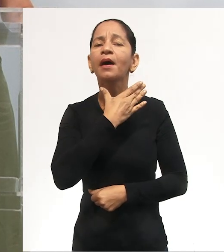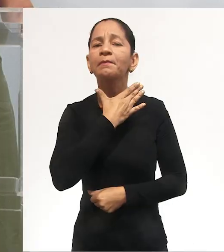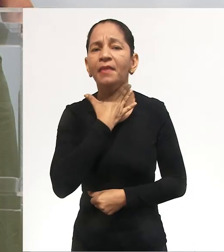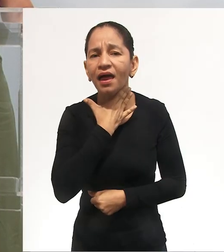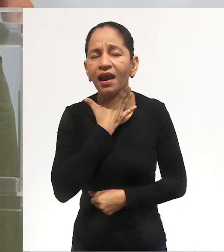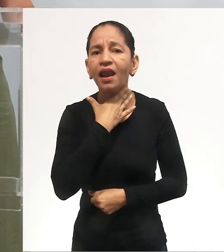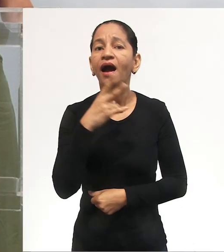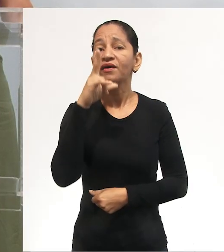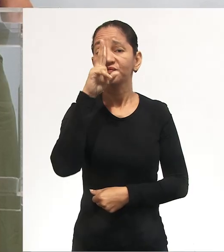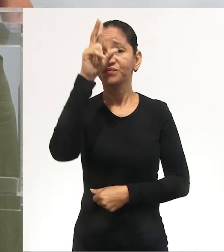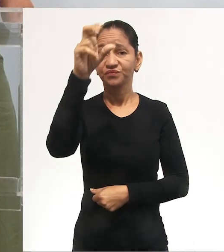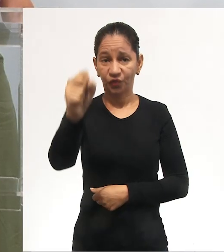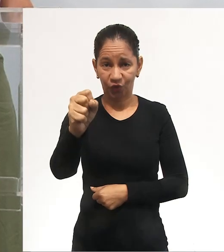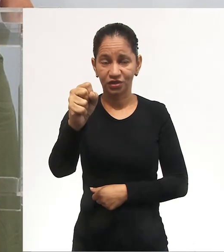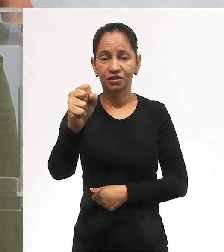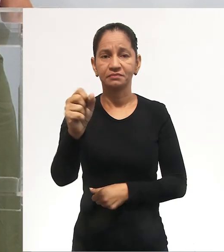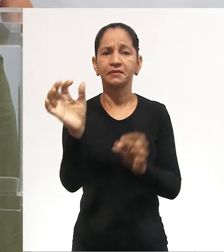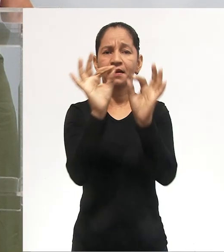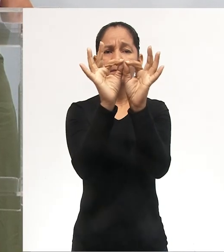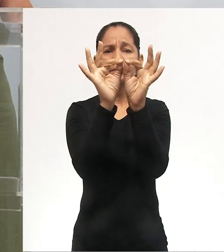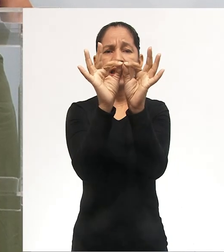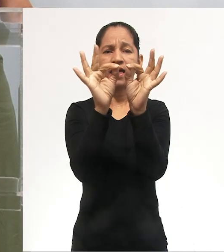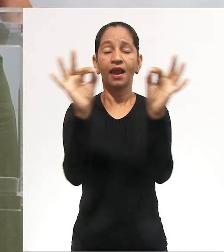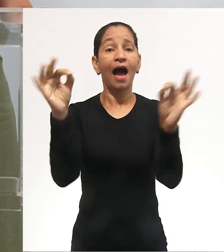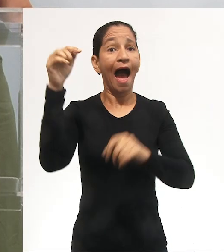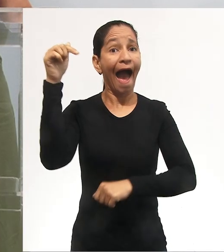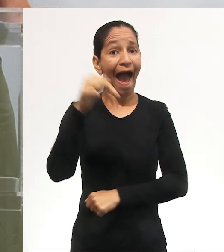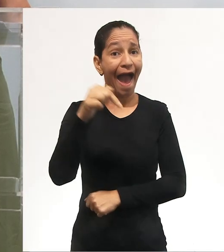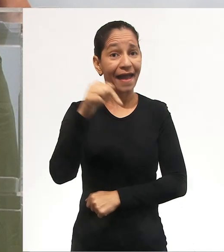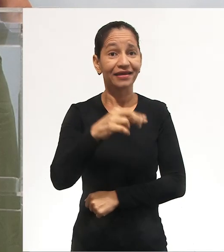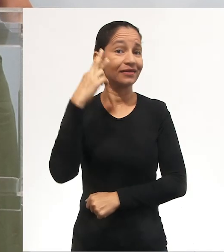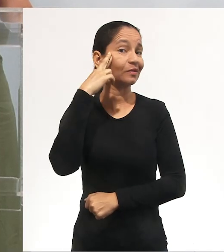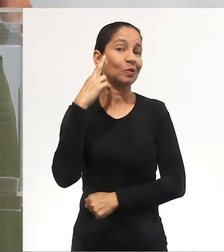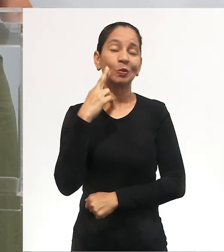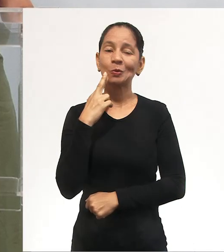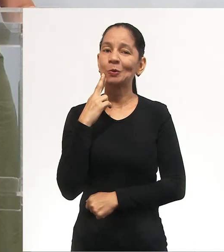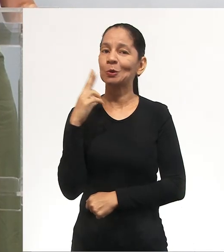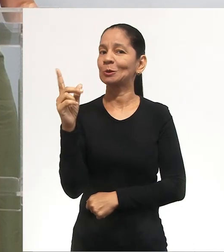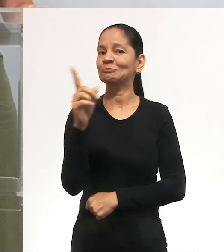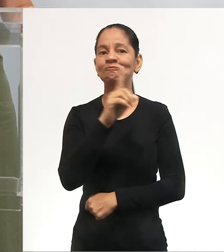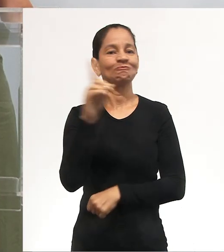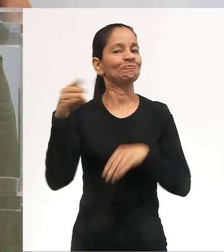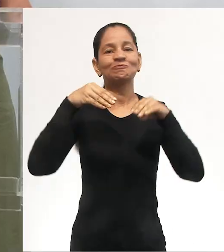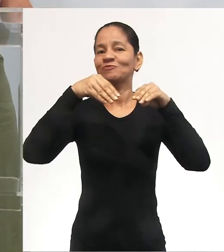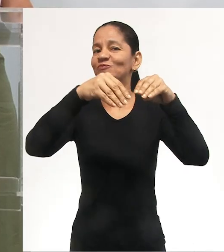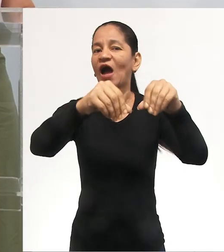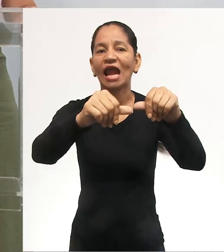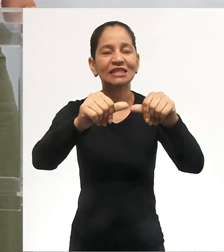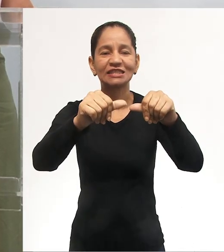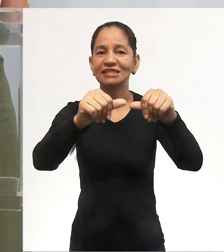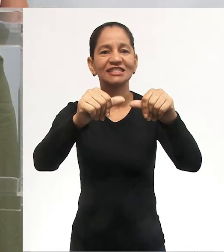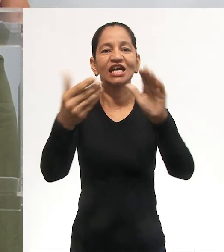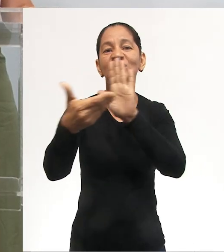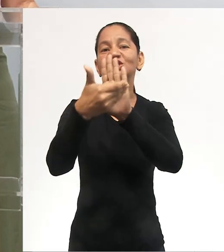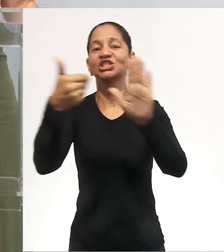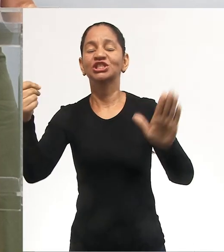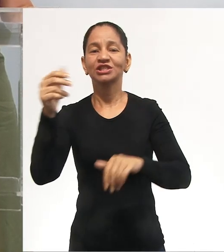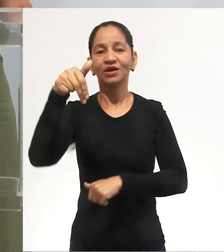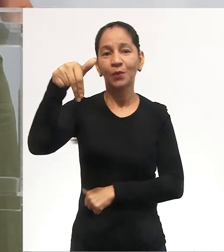como diz, bem pronunciadinho, porque aqui em Rondônia a gente fala farinha, como se não tivesse o NH,